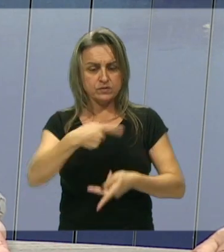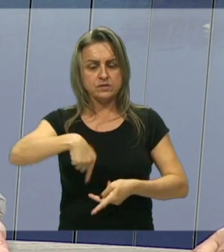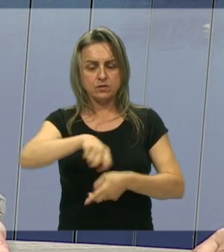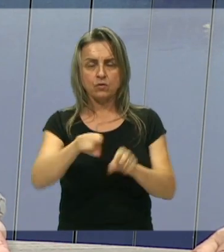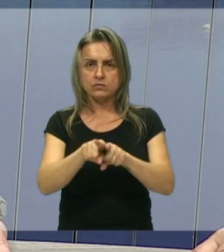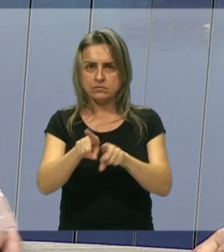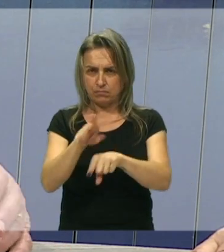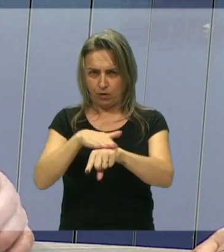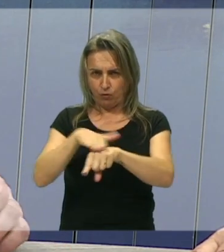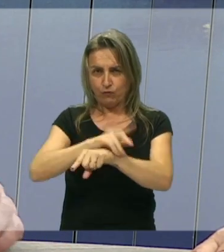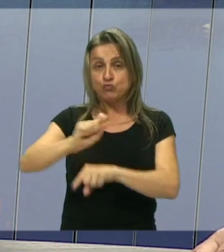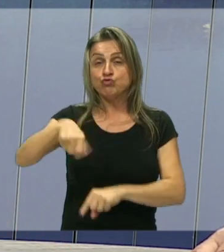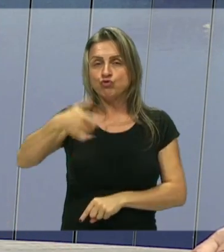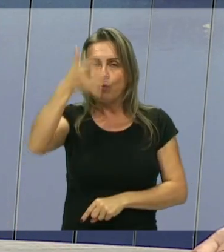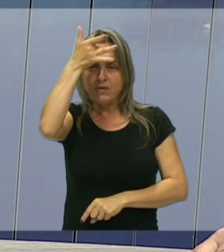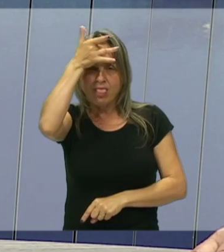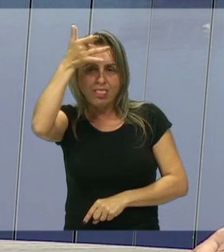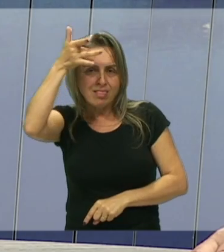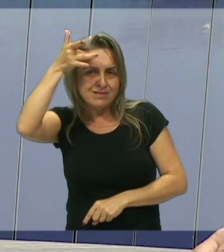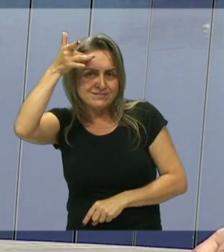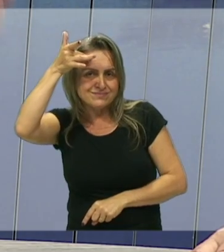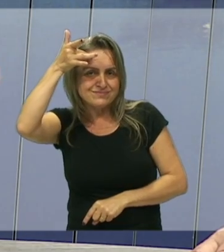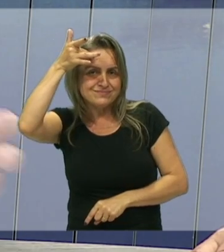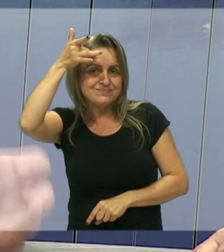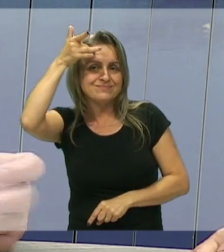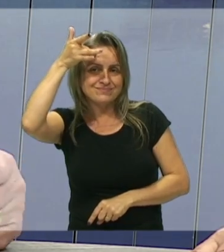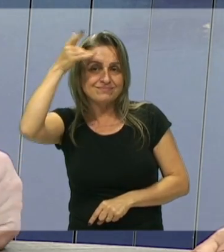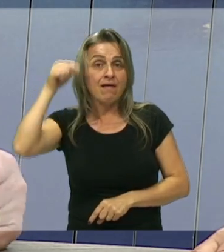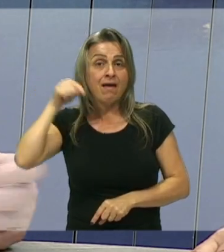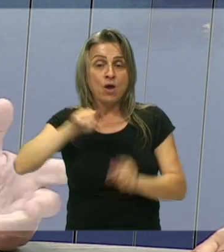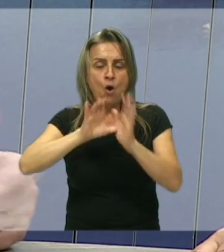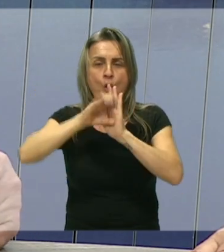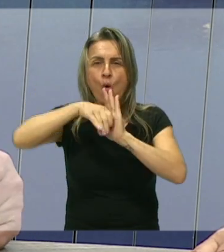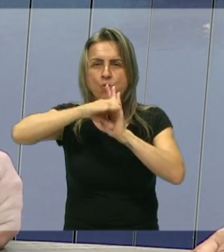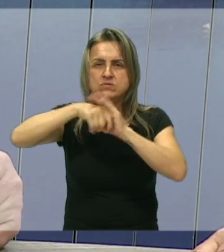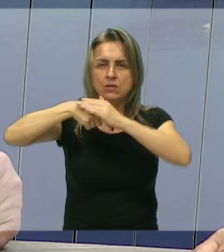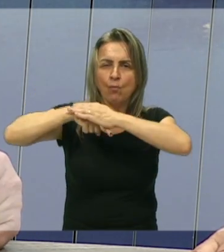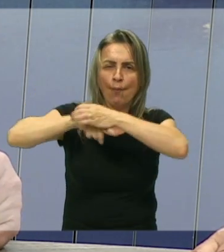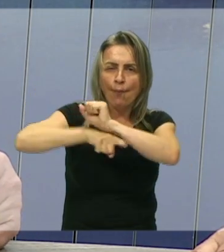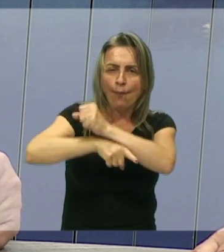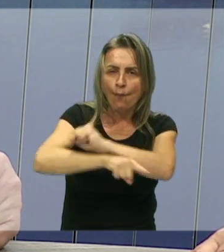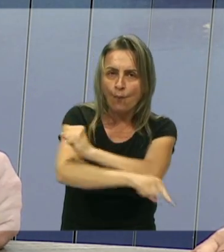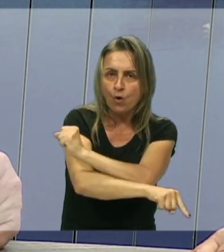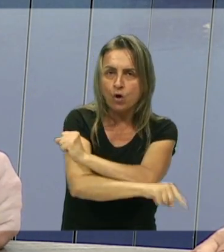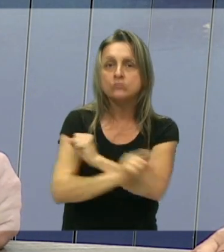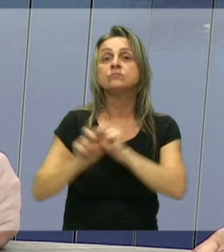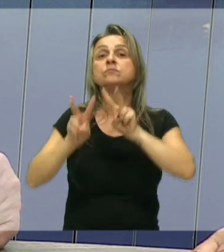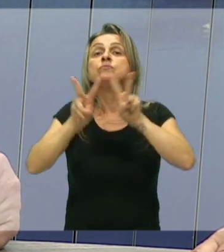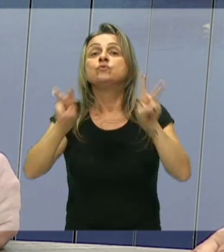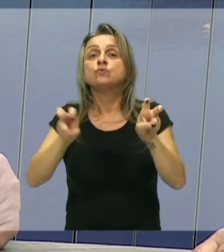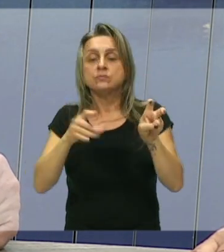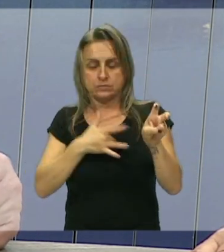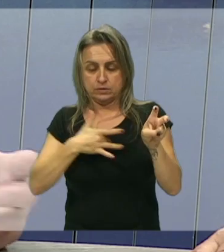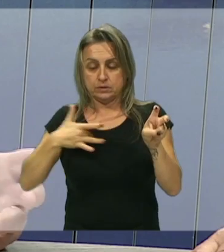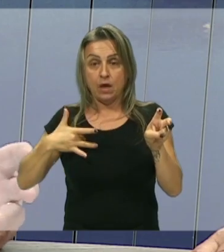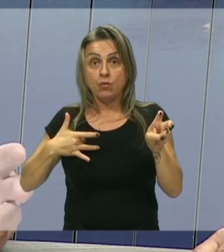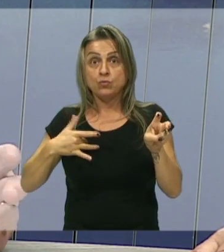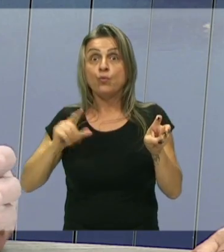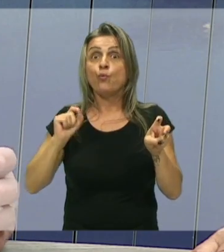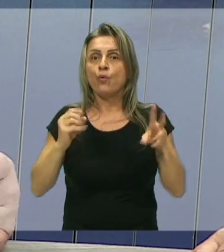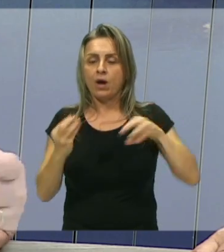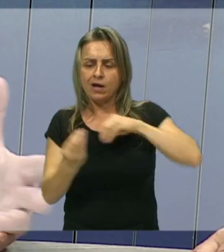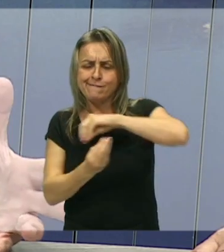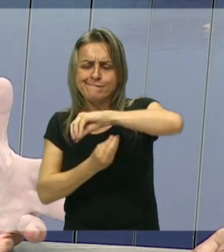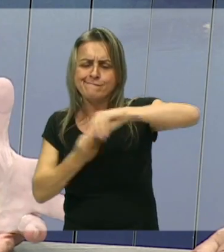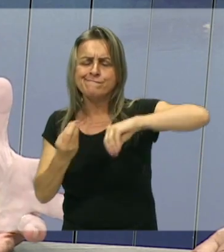E essa questão, esse conceito amplo de saúde, ele envolve a pessoa